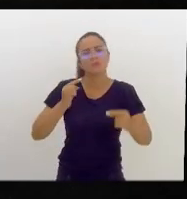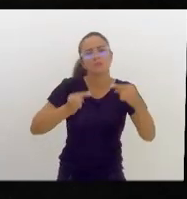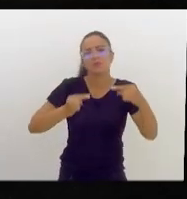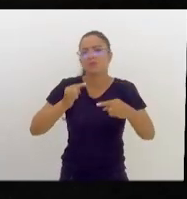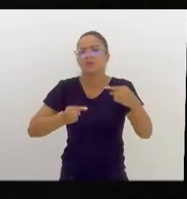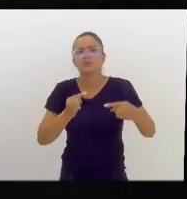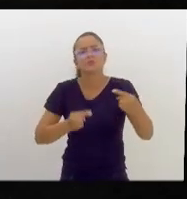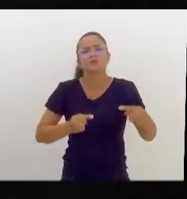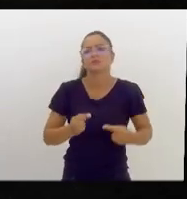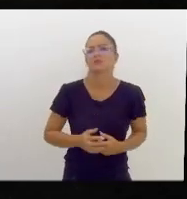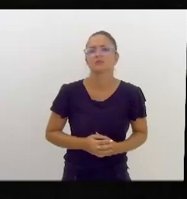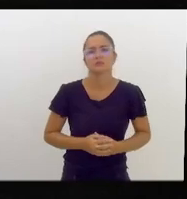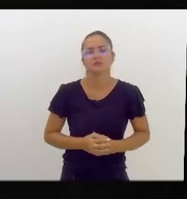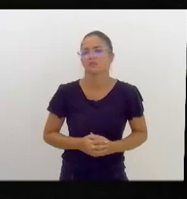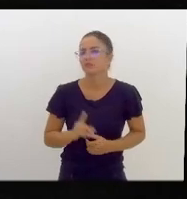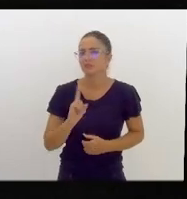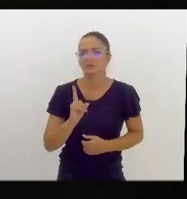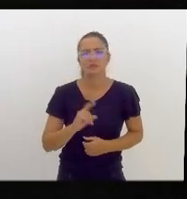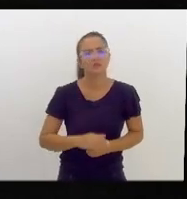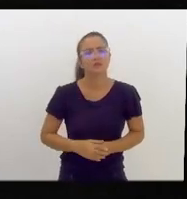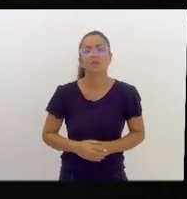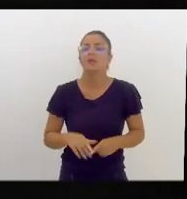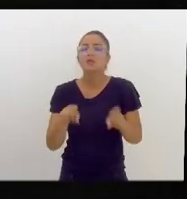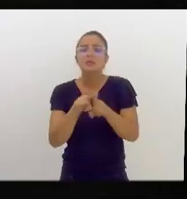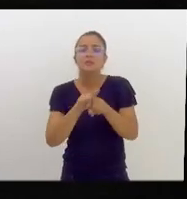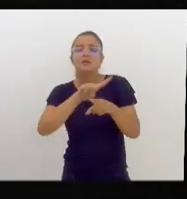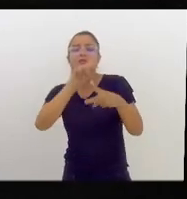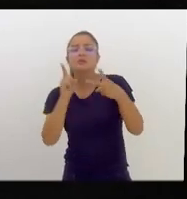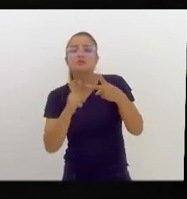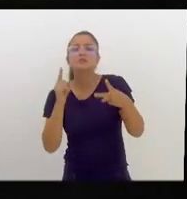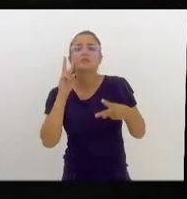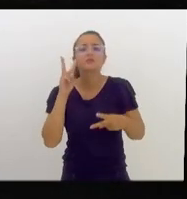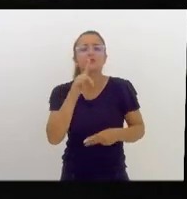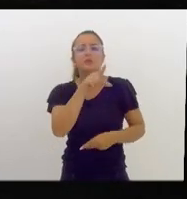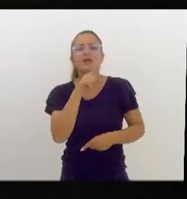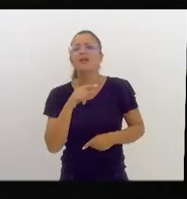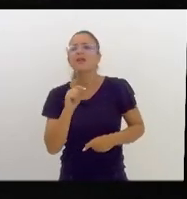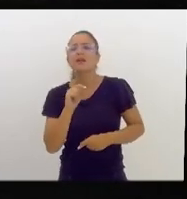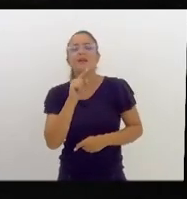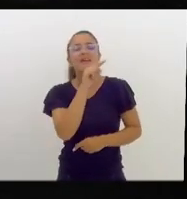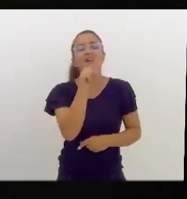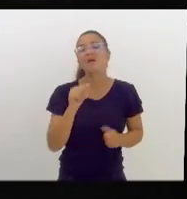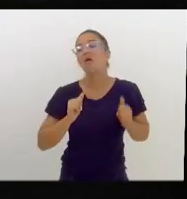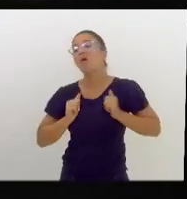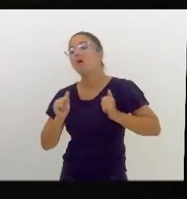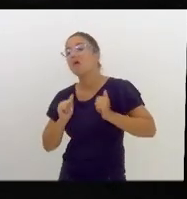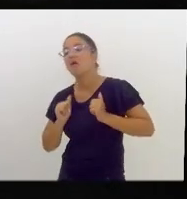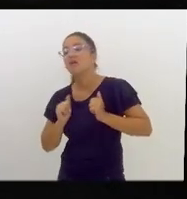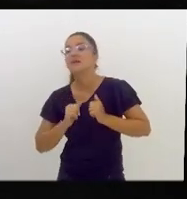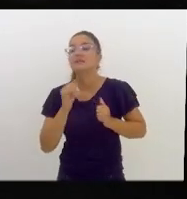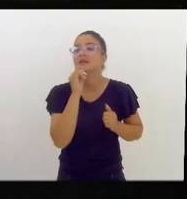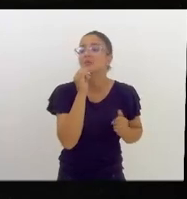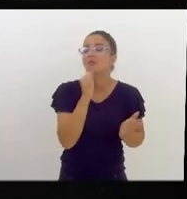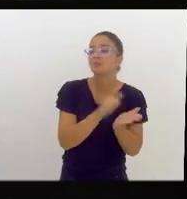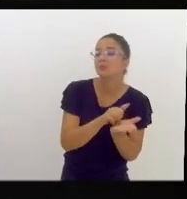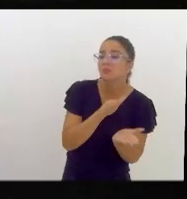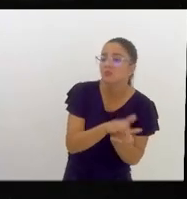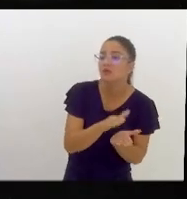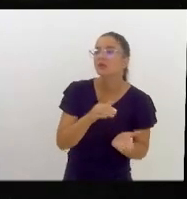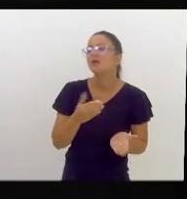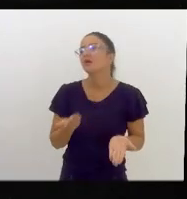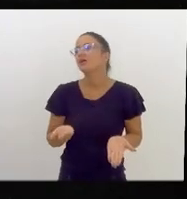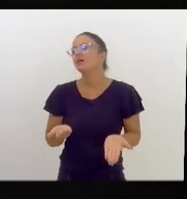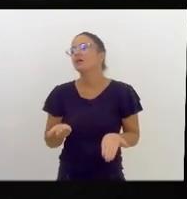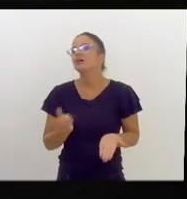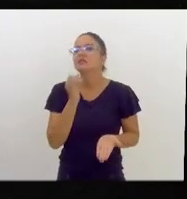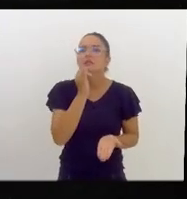segundo, porque eu vi ali, né, a impotência da agência, né, até na aplicação das multas. As multas de